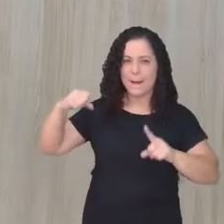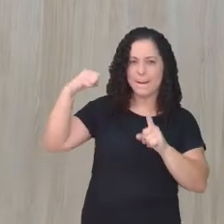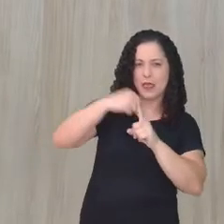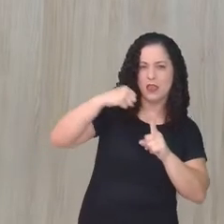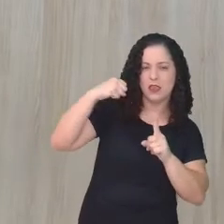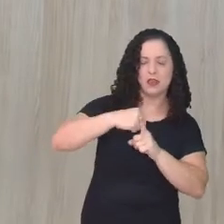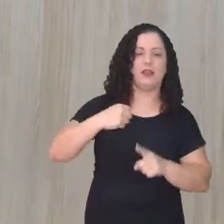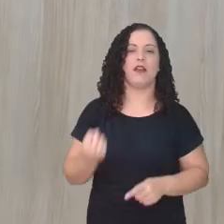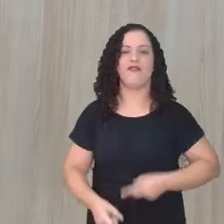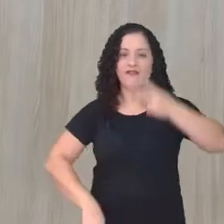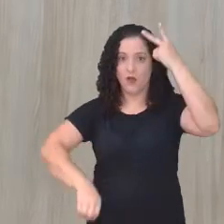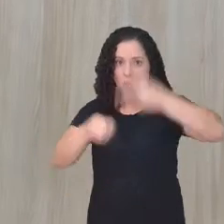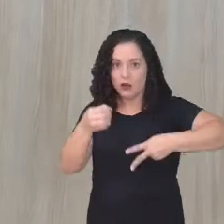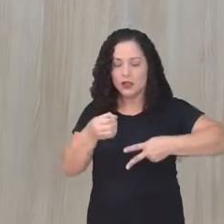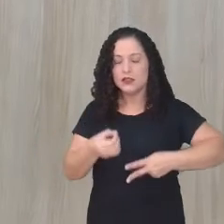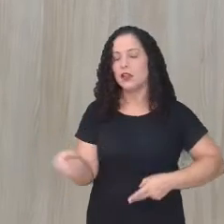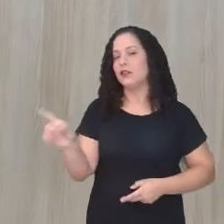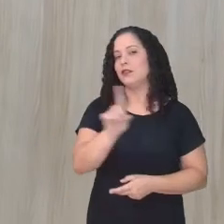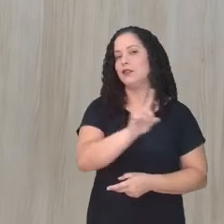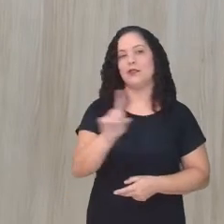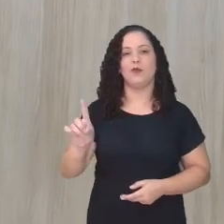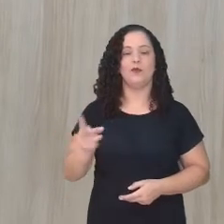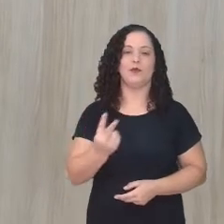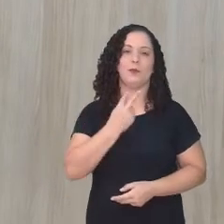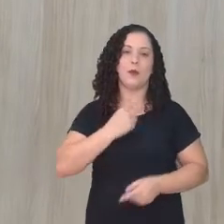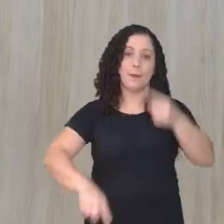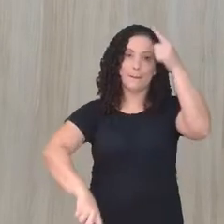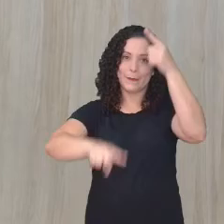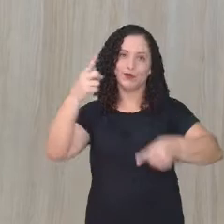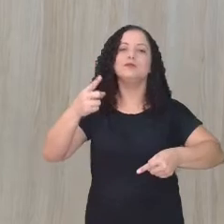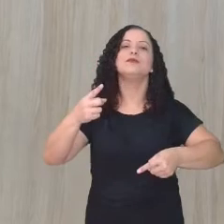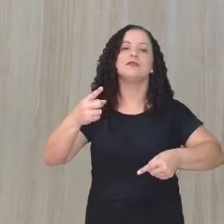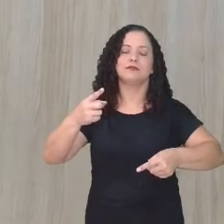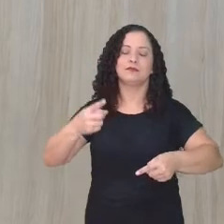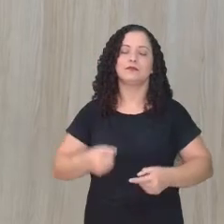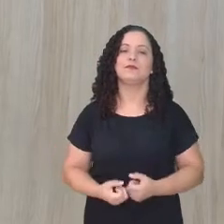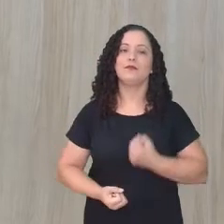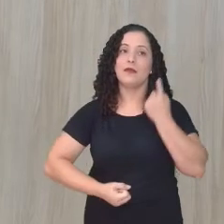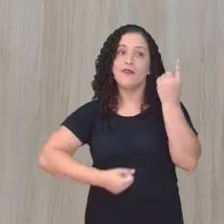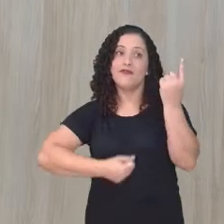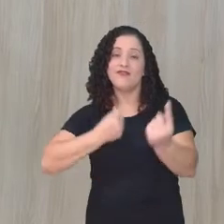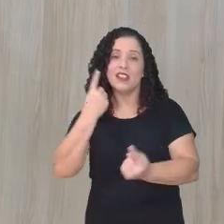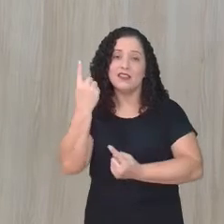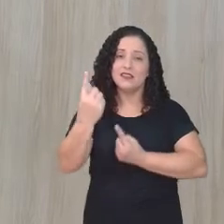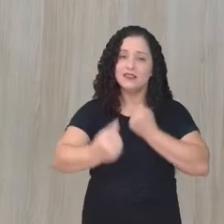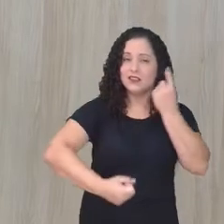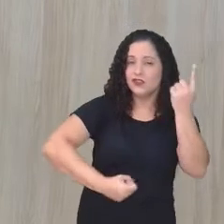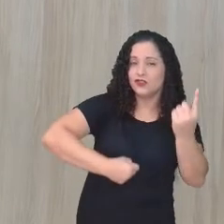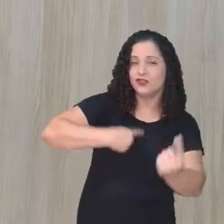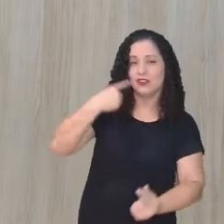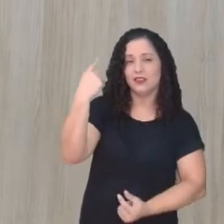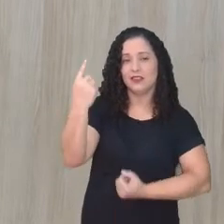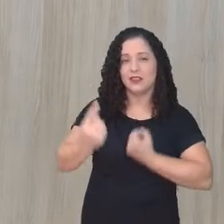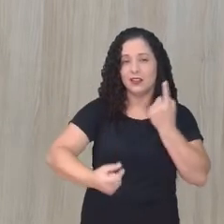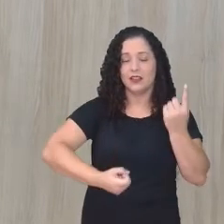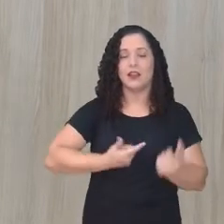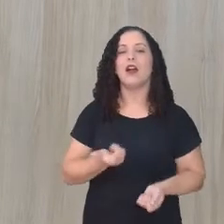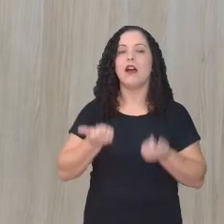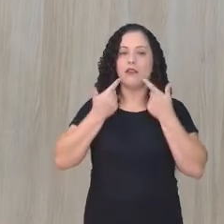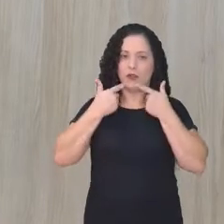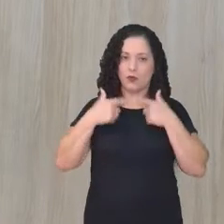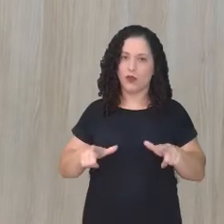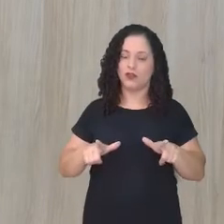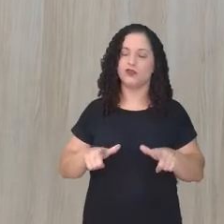que violência ela deve ser combatida, não é? Às vezes ali o uso da